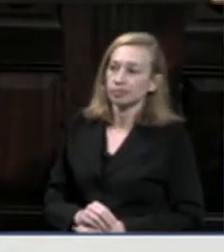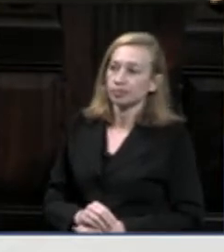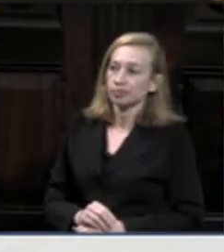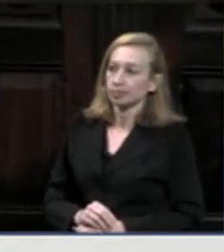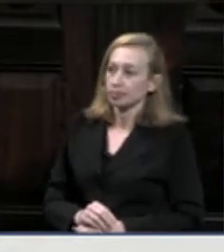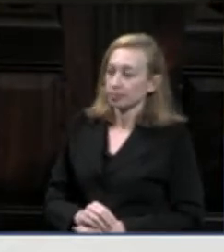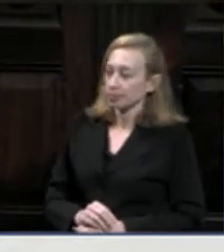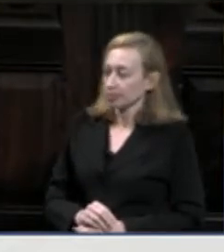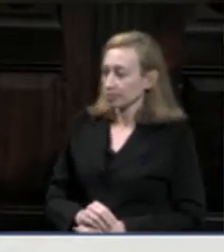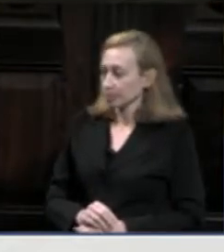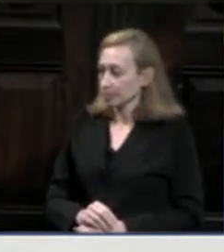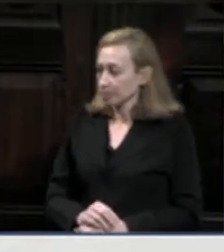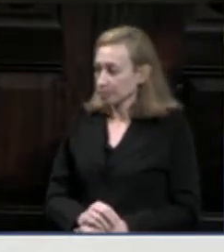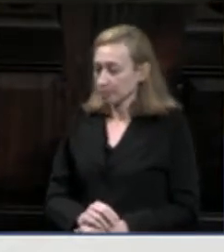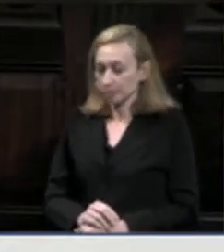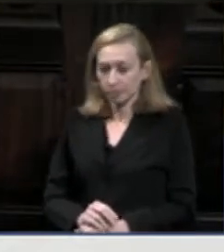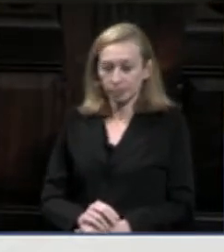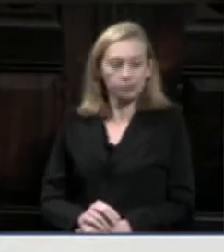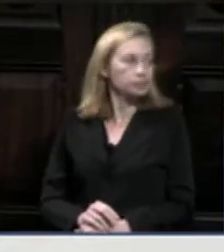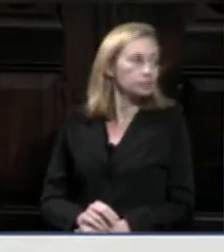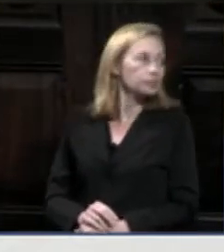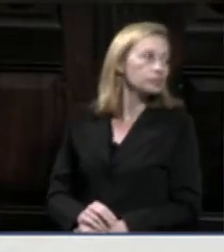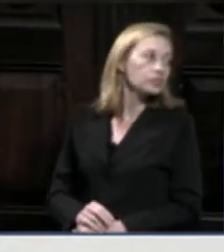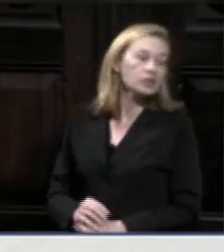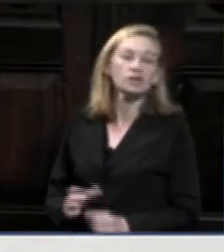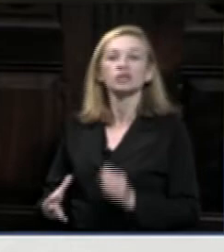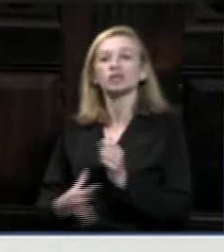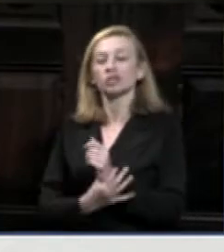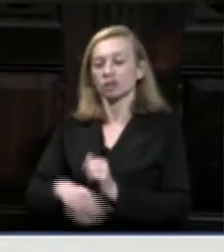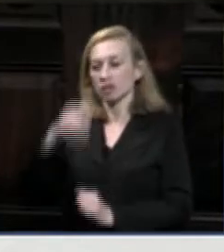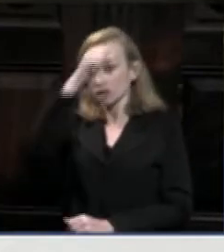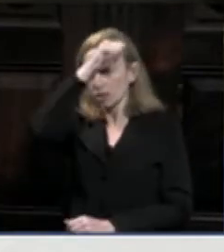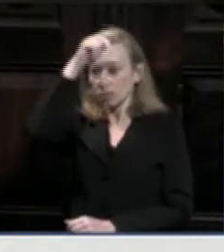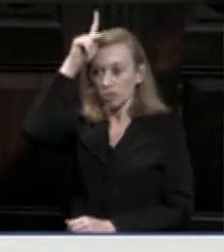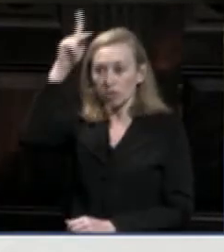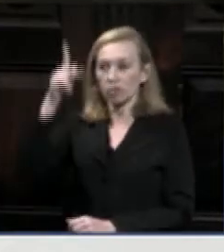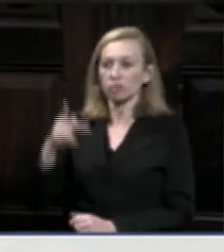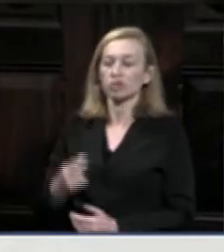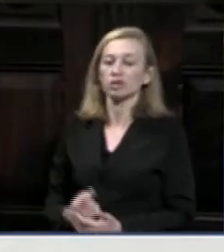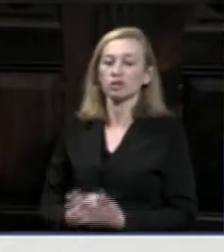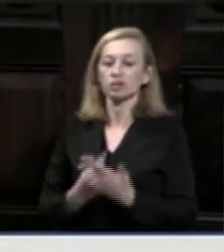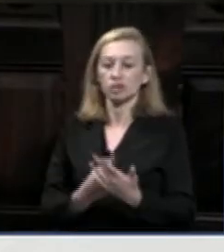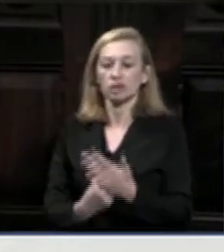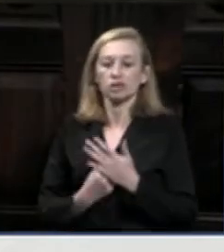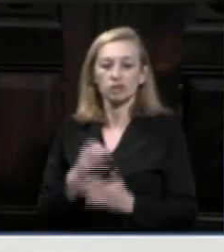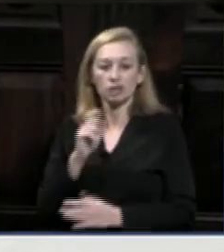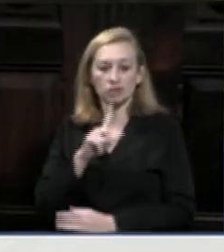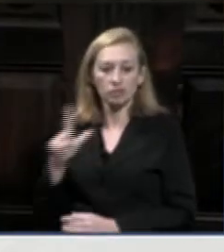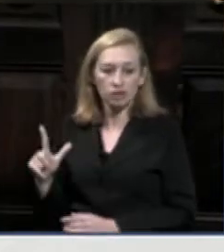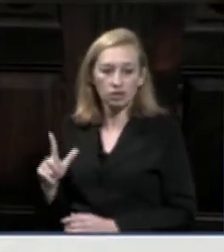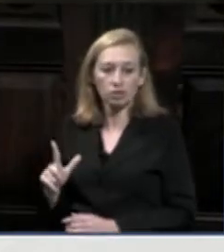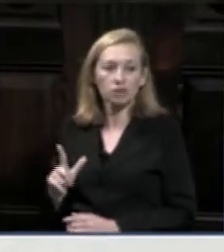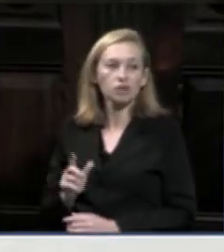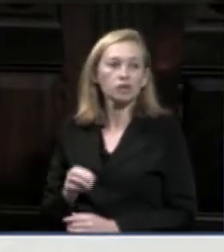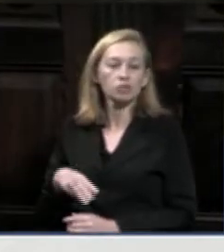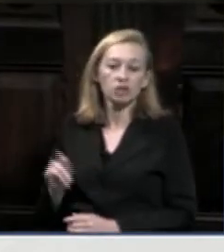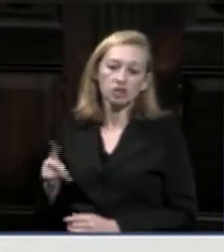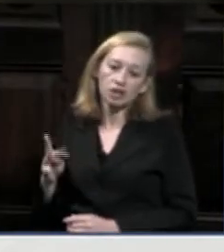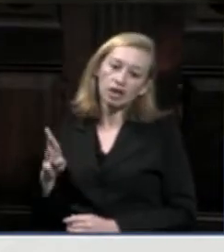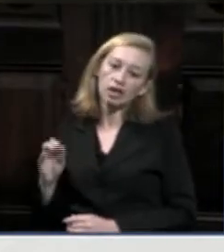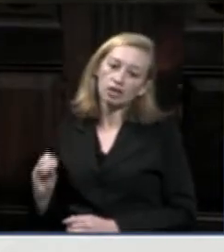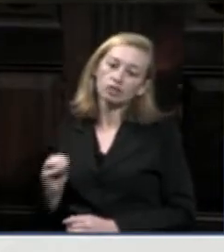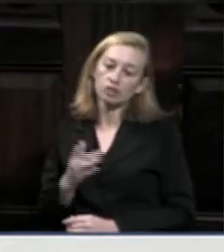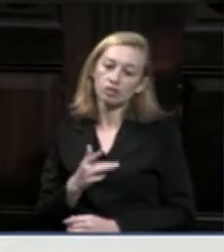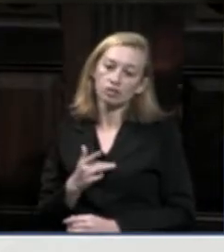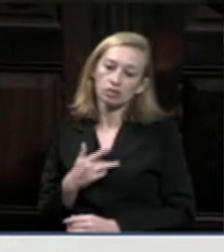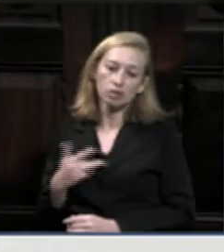Pendendo de parecer das Comissões de Constituição e Justiça, de Segurança Pública e Assuntos de Polícia, Defesa Civil, de Orçamento, Finanças, Fiscalização Financeira e Controle, as emendas de